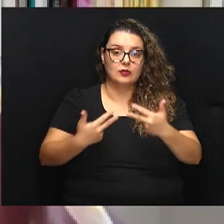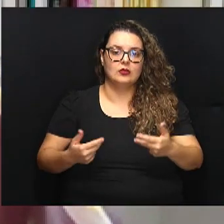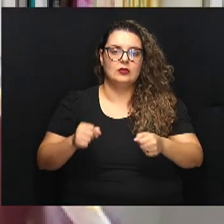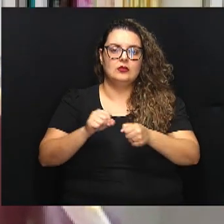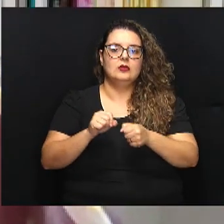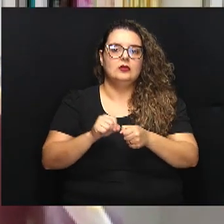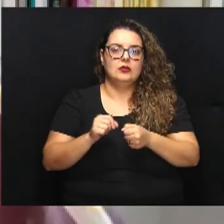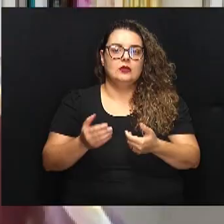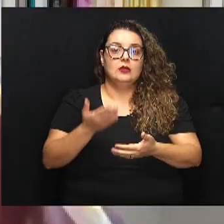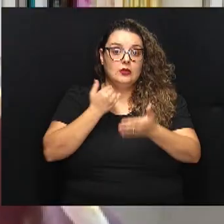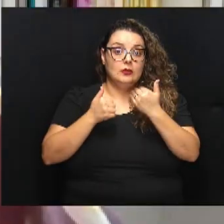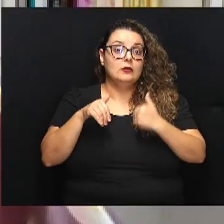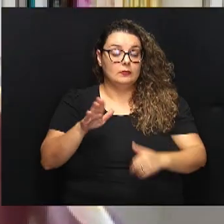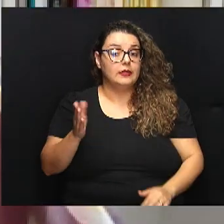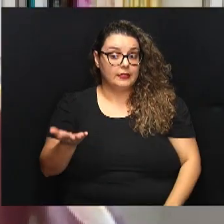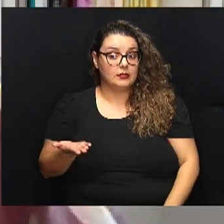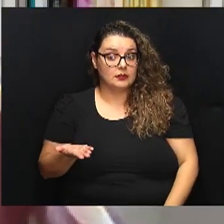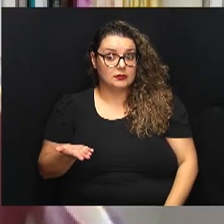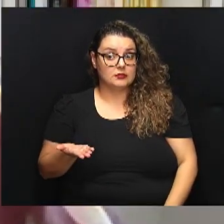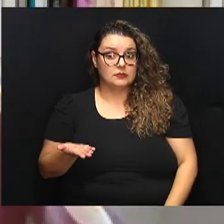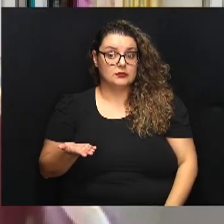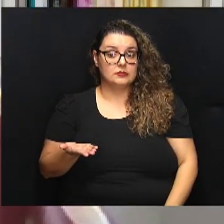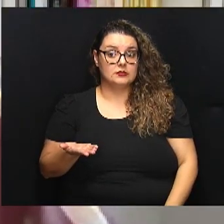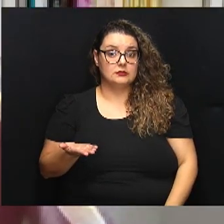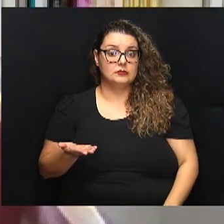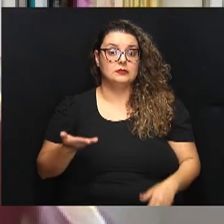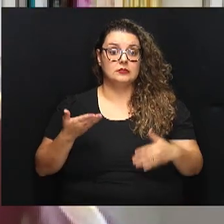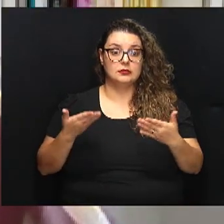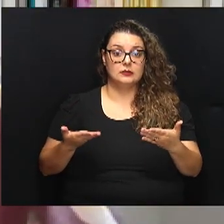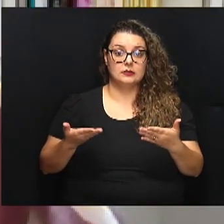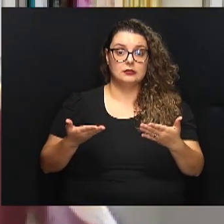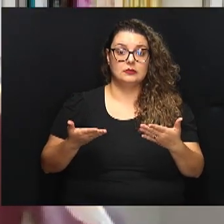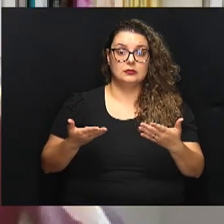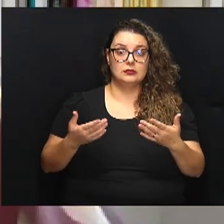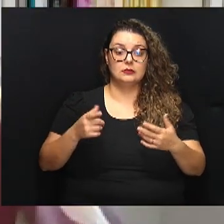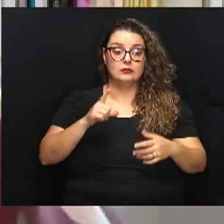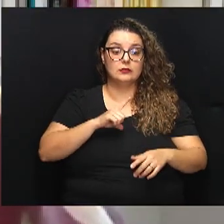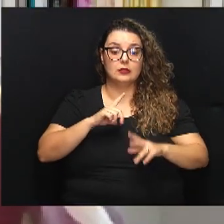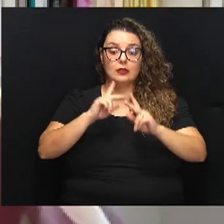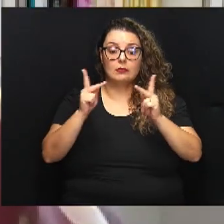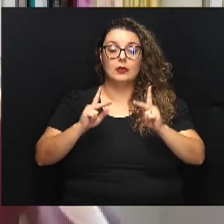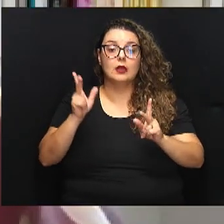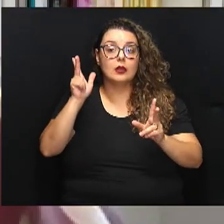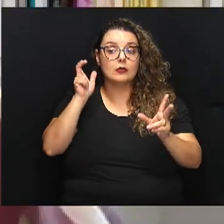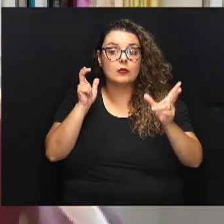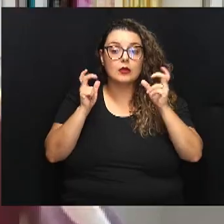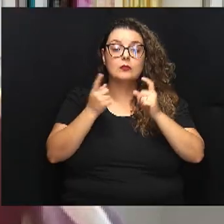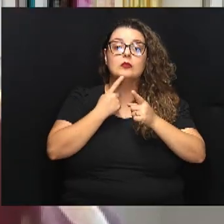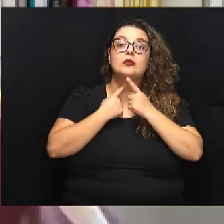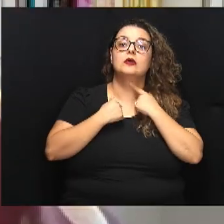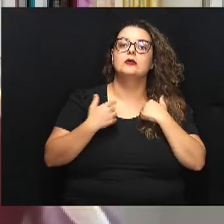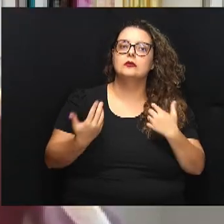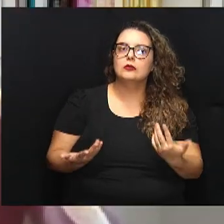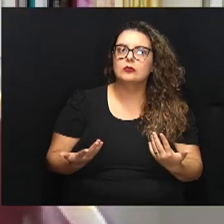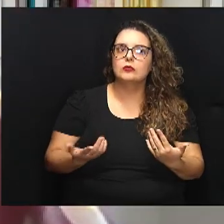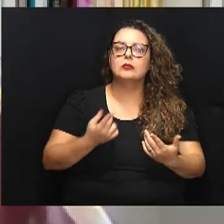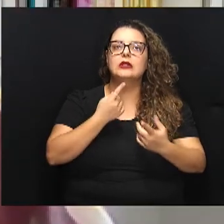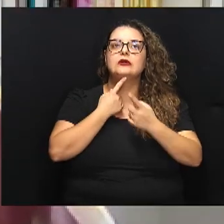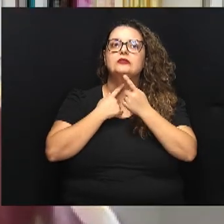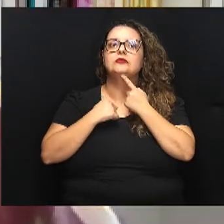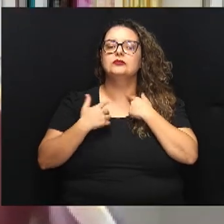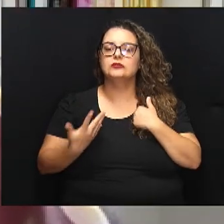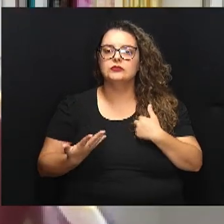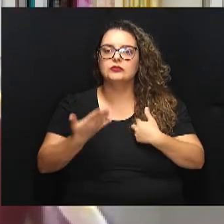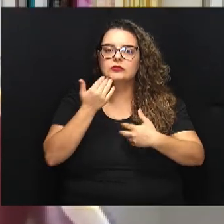quer comer mais. Então, estar mais em paz e escutar as vontades. Uma vontade de